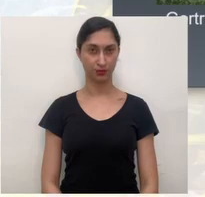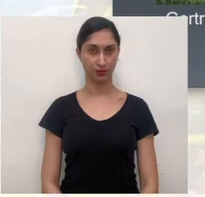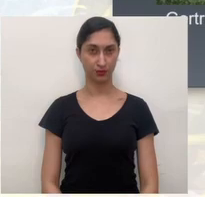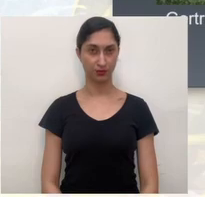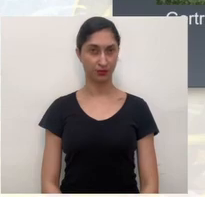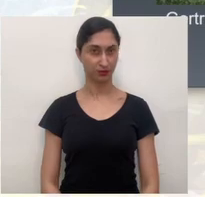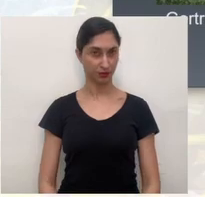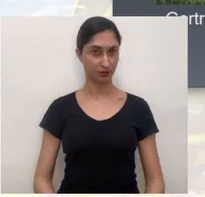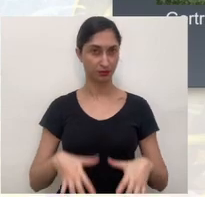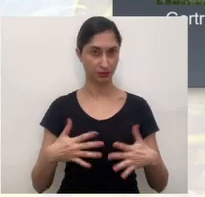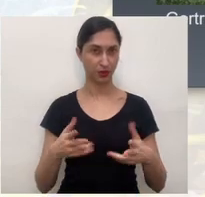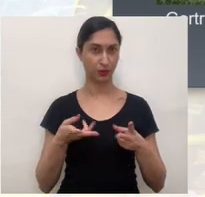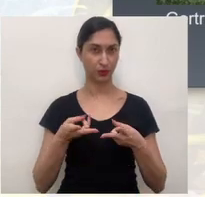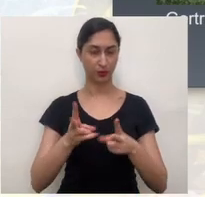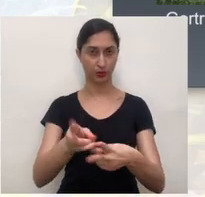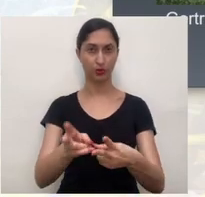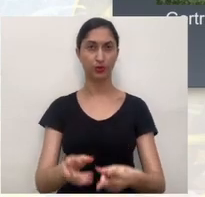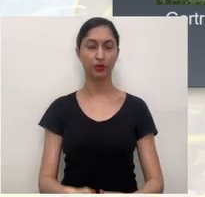indo em frente,